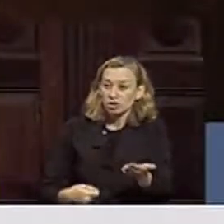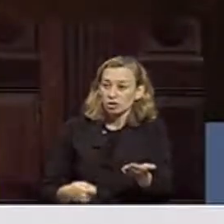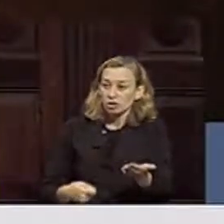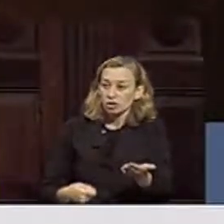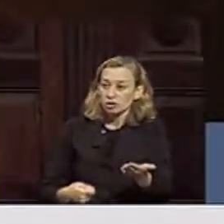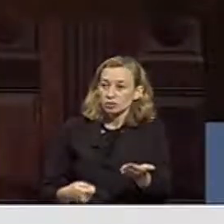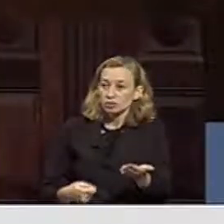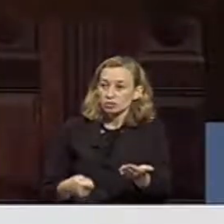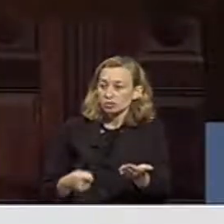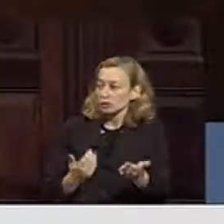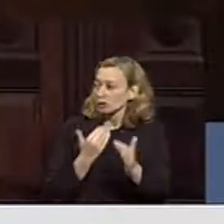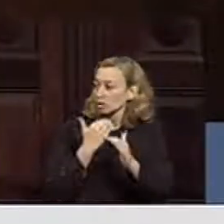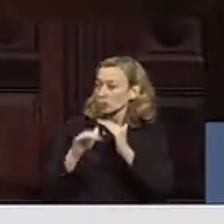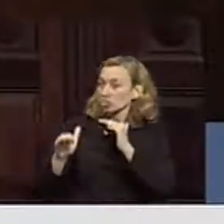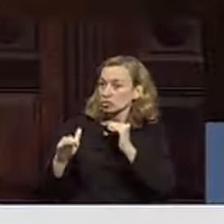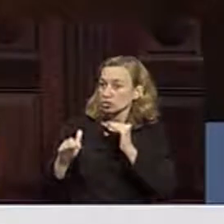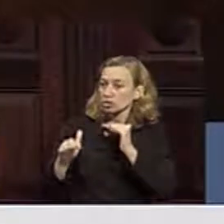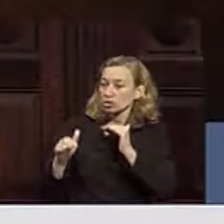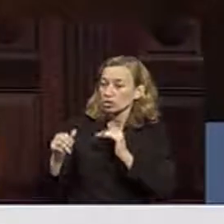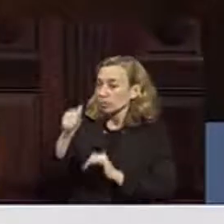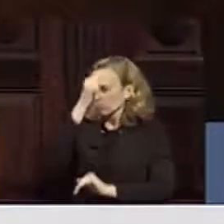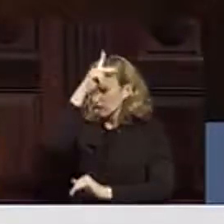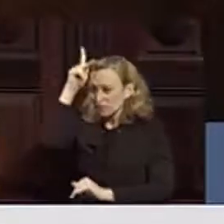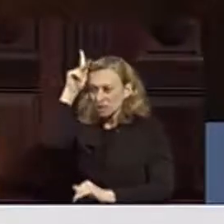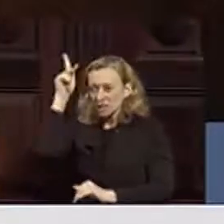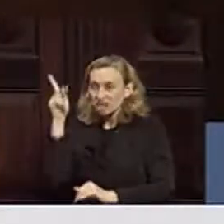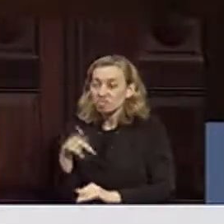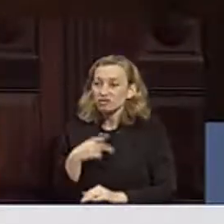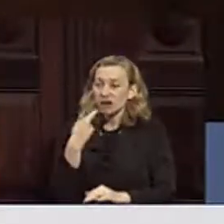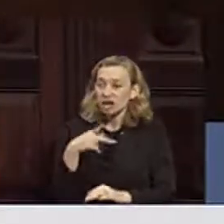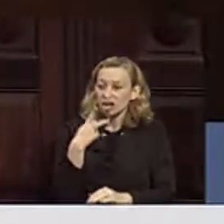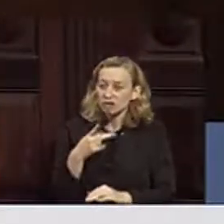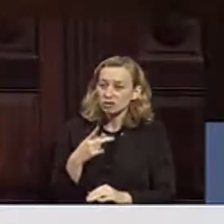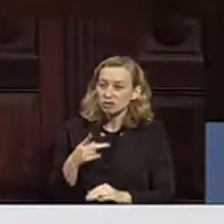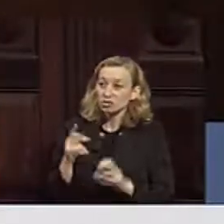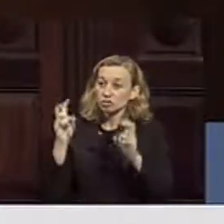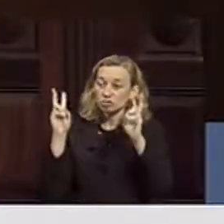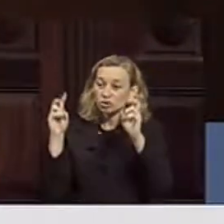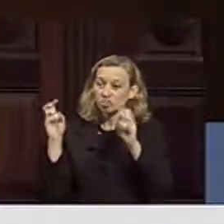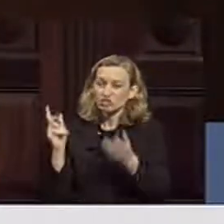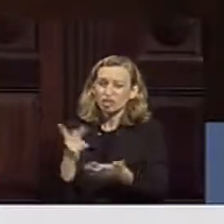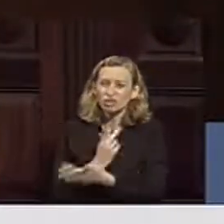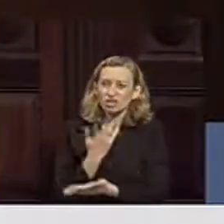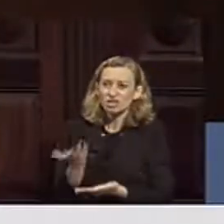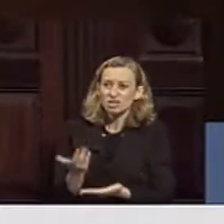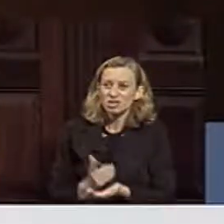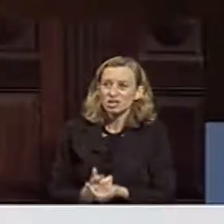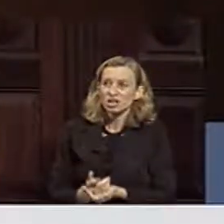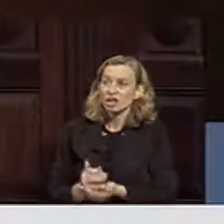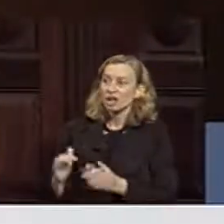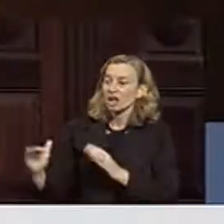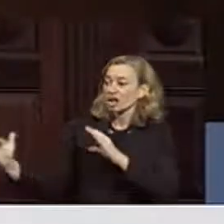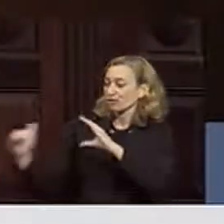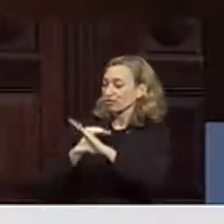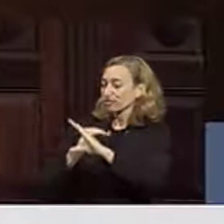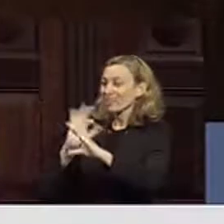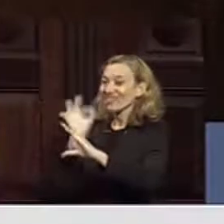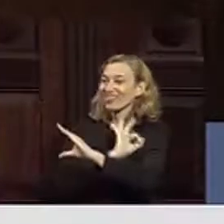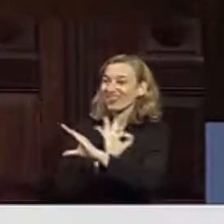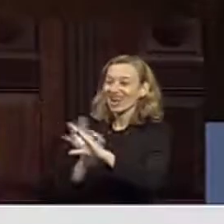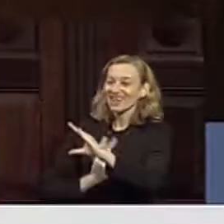essa situação desses pacientes do Hospital Psiquiátrico Alfredo Neves. Não obtivemos até agora nenhuma